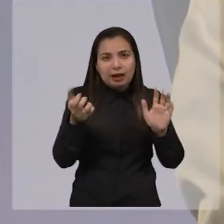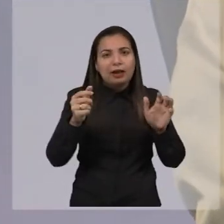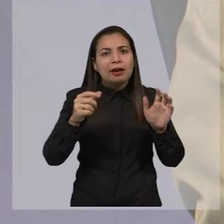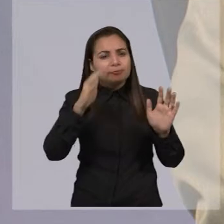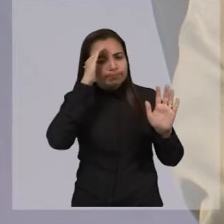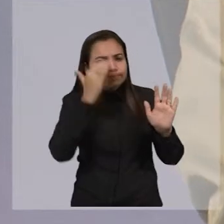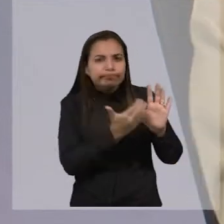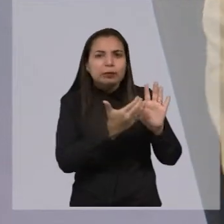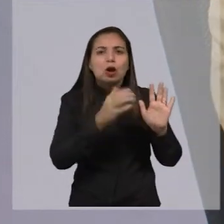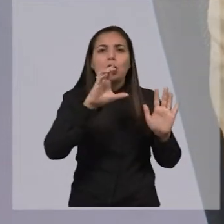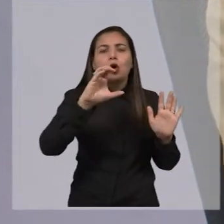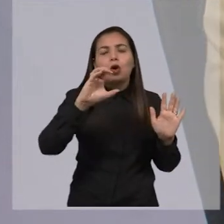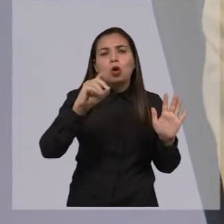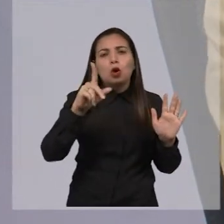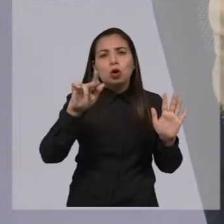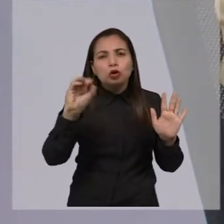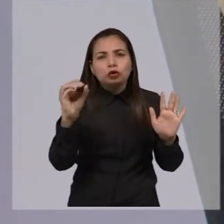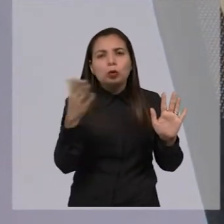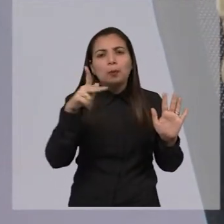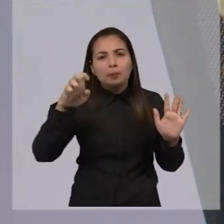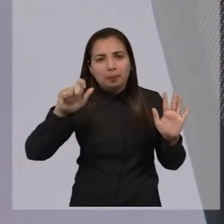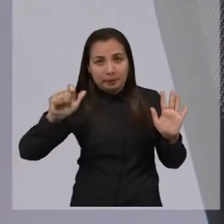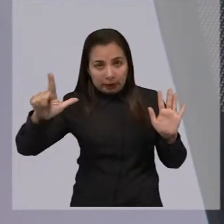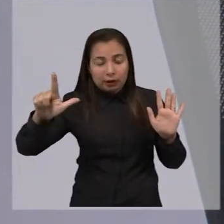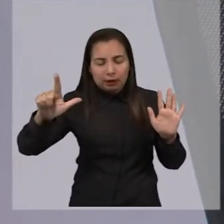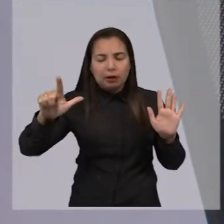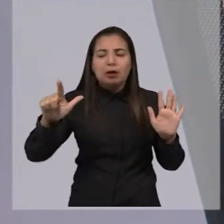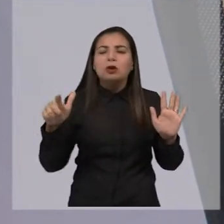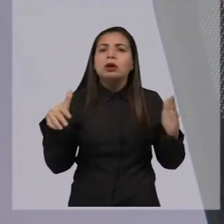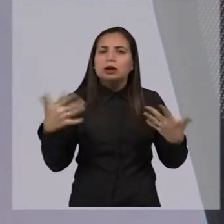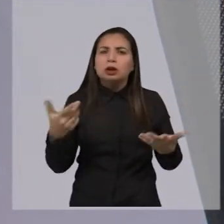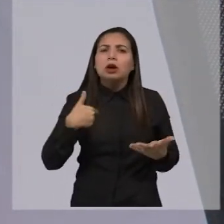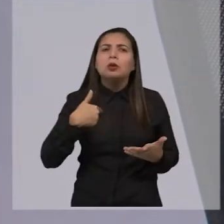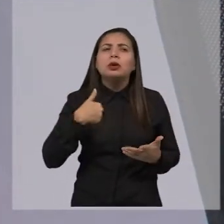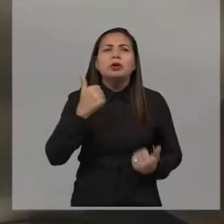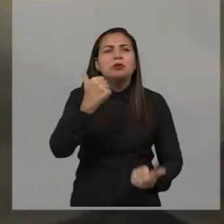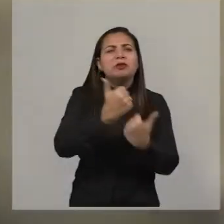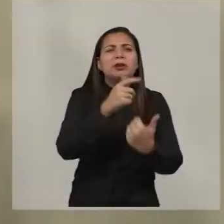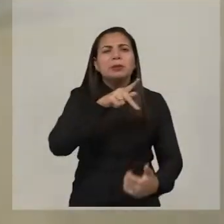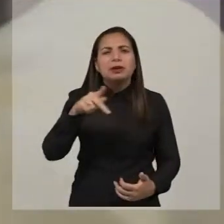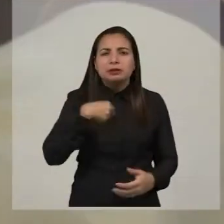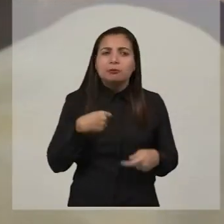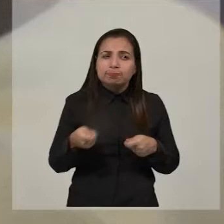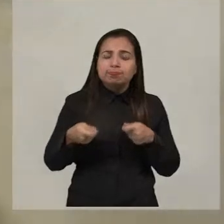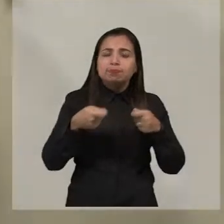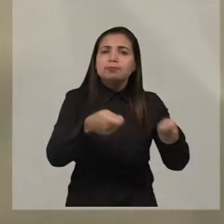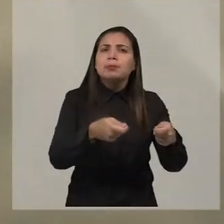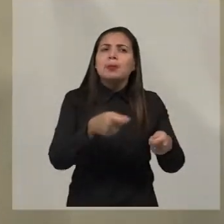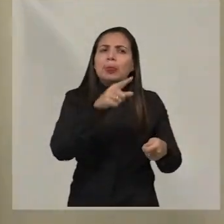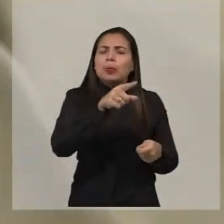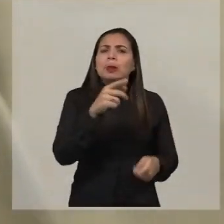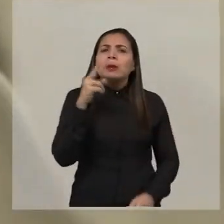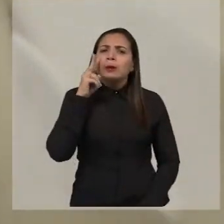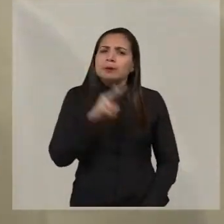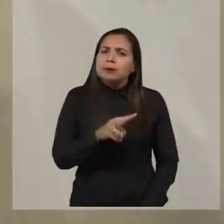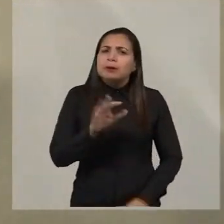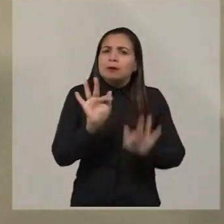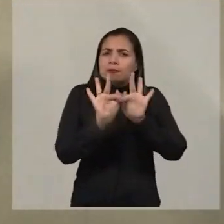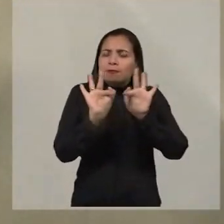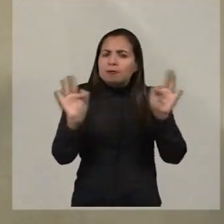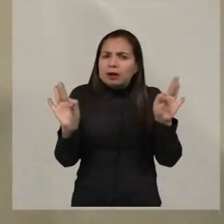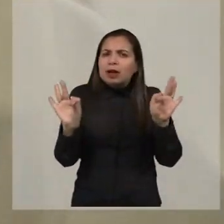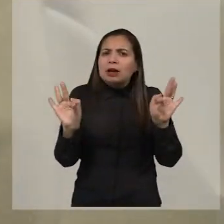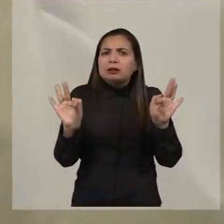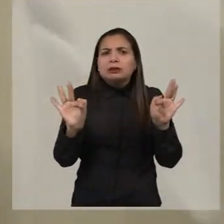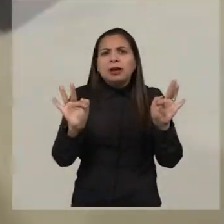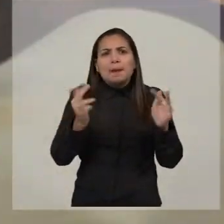alterações do Código Penal, e eu entreguei isso ao vice-presidente, quando ainda era candidato, e eu vi uma frase muito